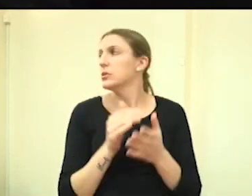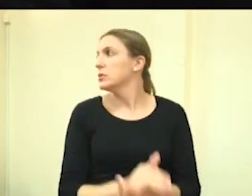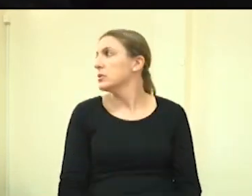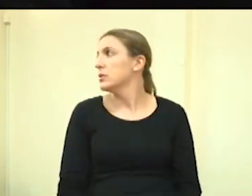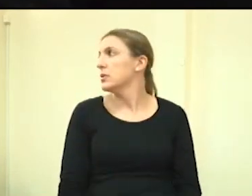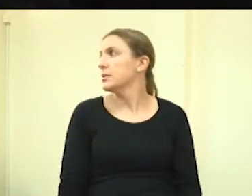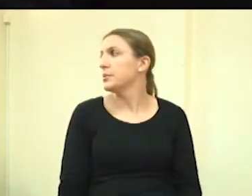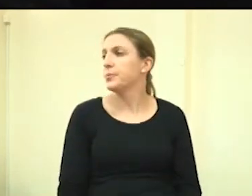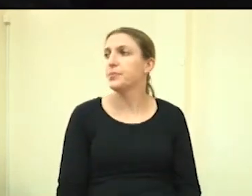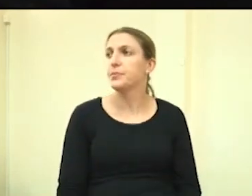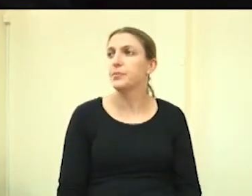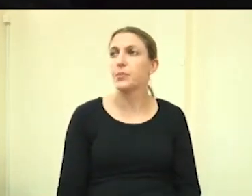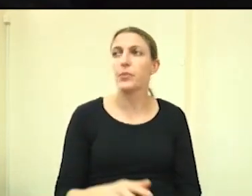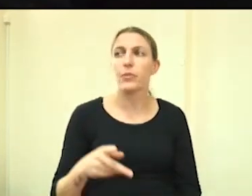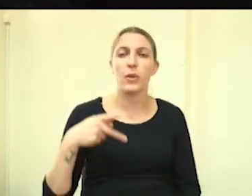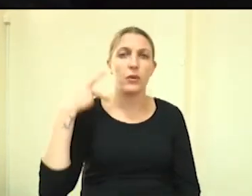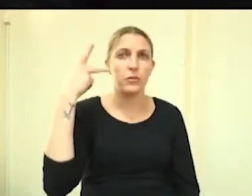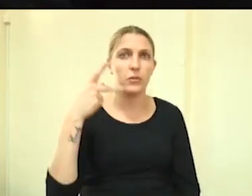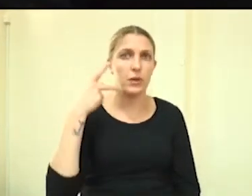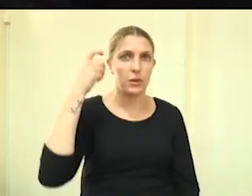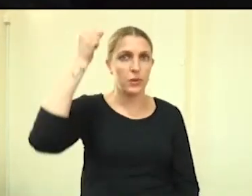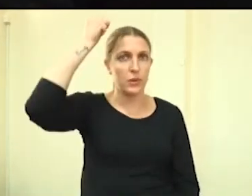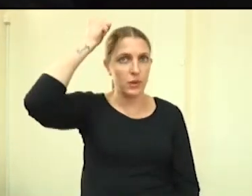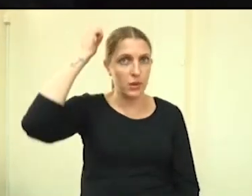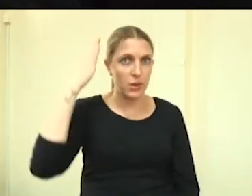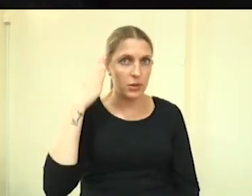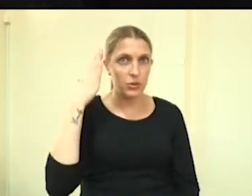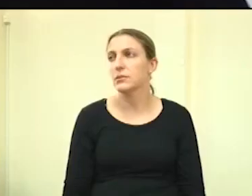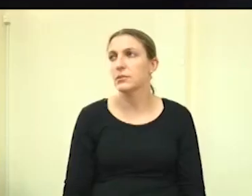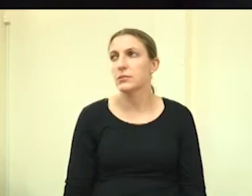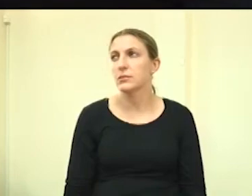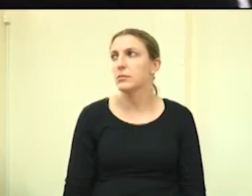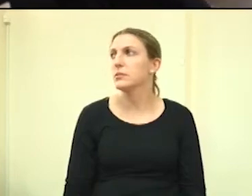palavra ao nobre colega vereador Nadir Barbosa.